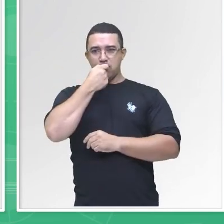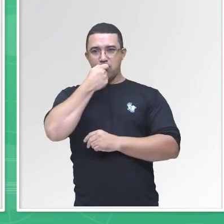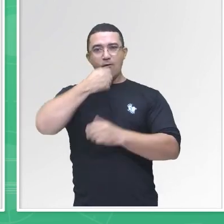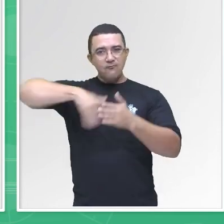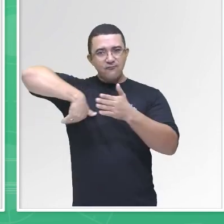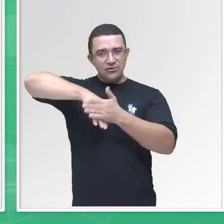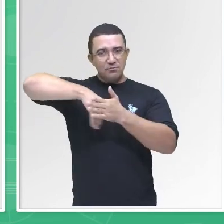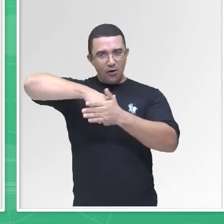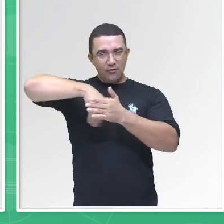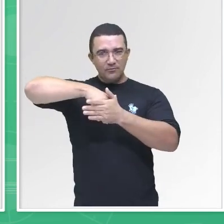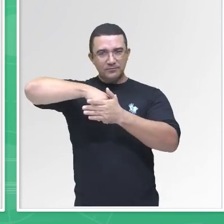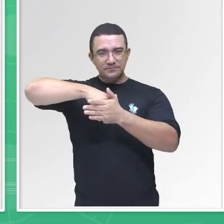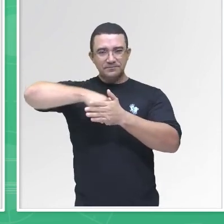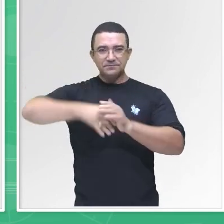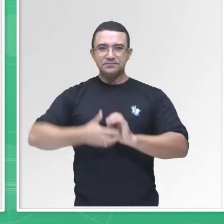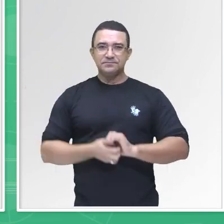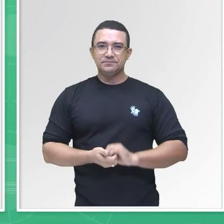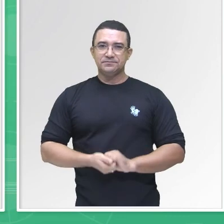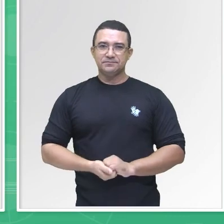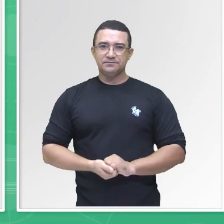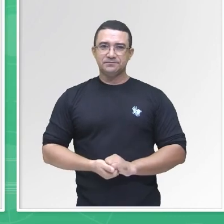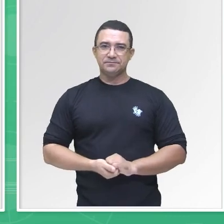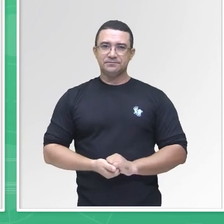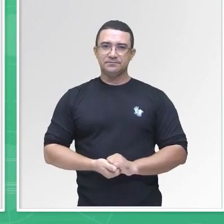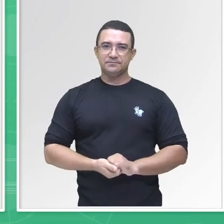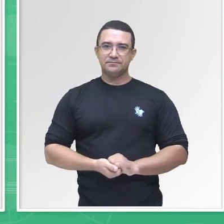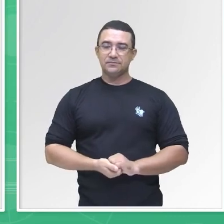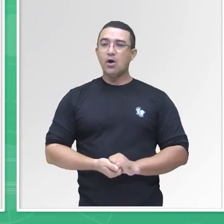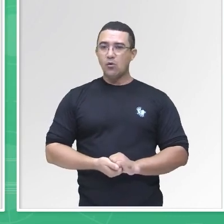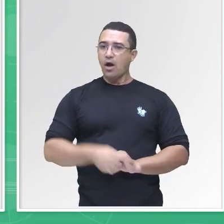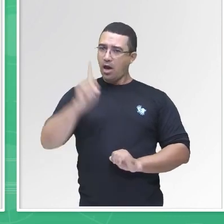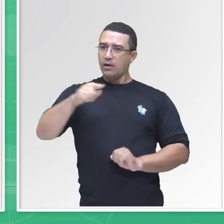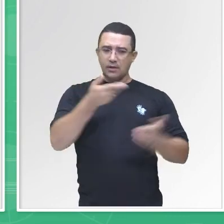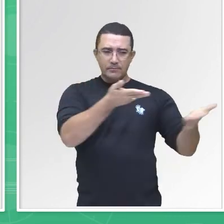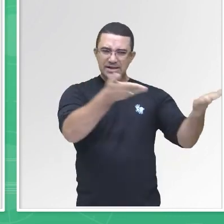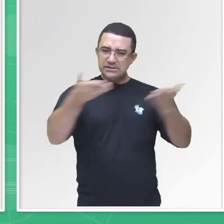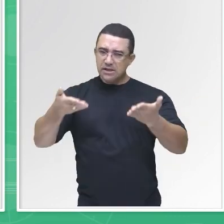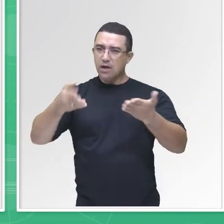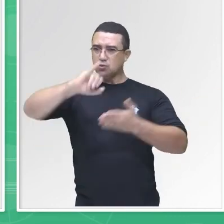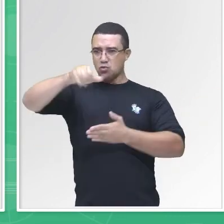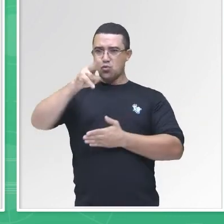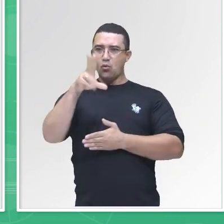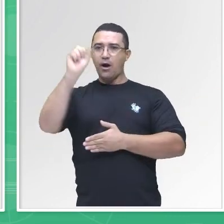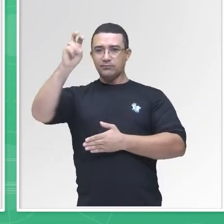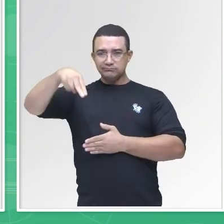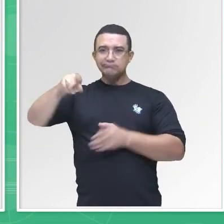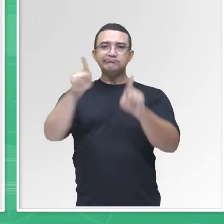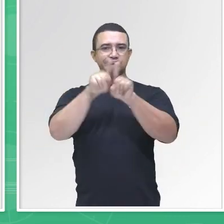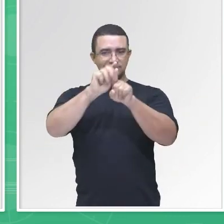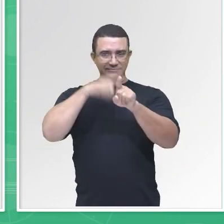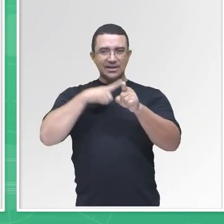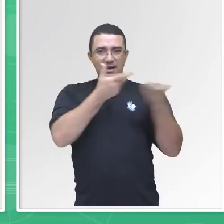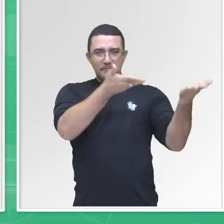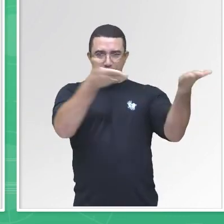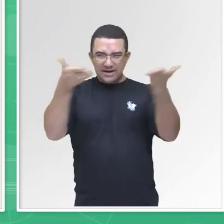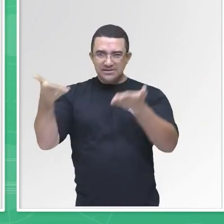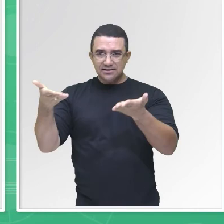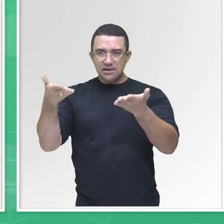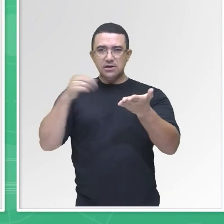vai ser o juiz aí desse jogo de futebol. Então, ele está apresentando o Juan, né? Então, nós temos aí também uma